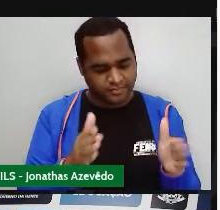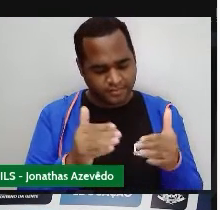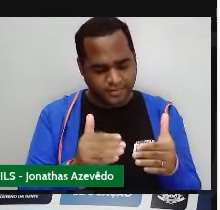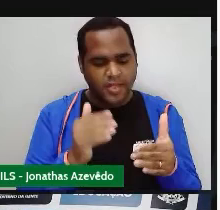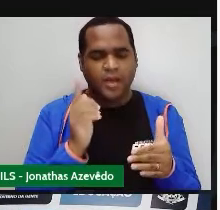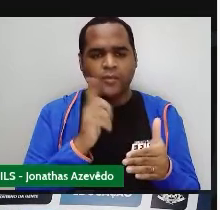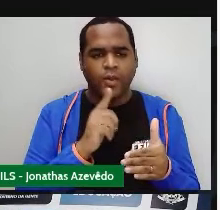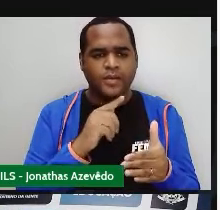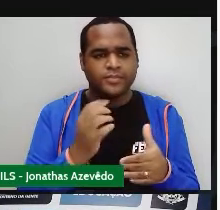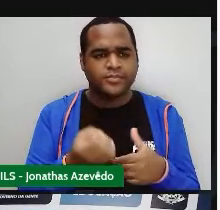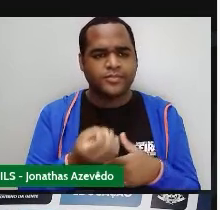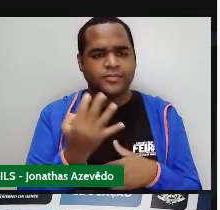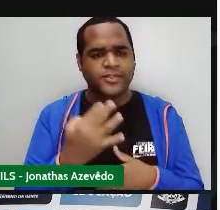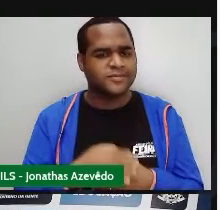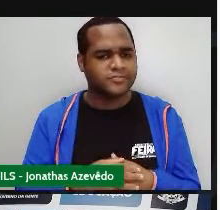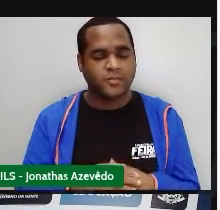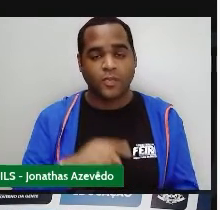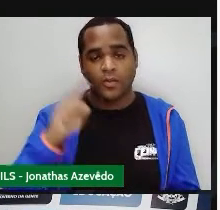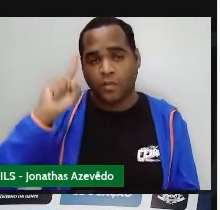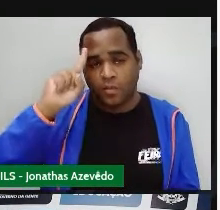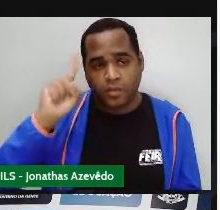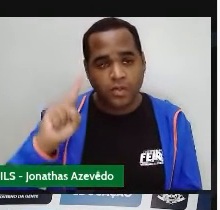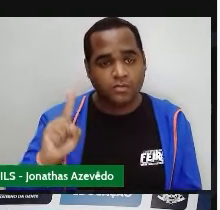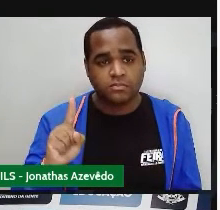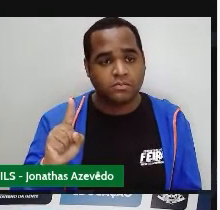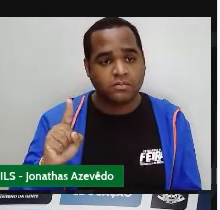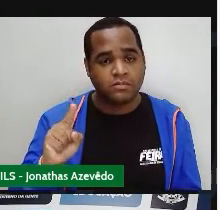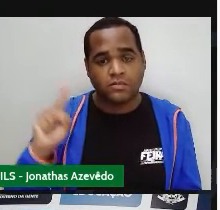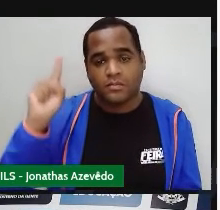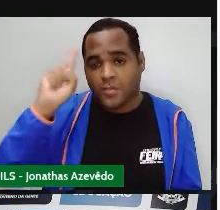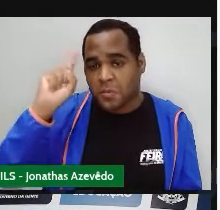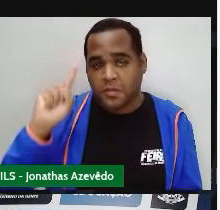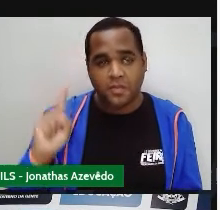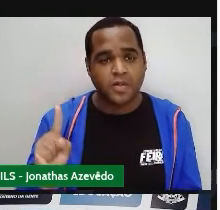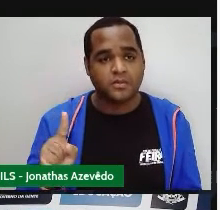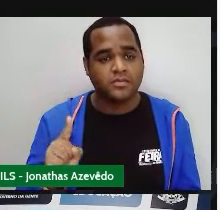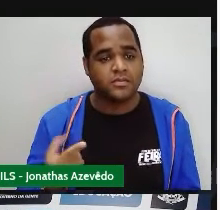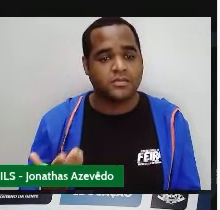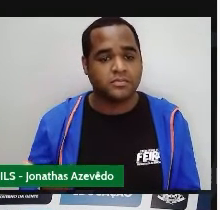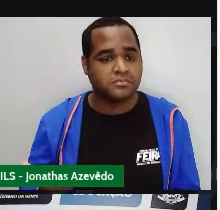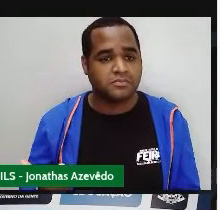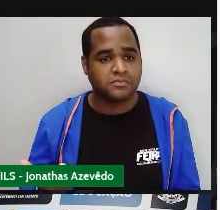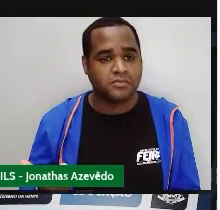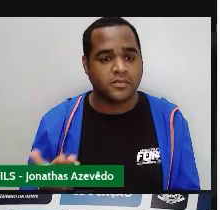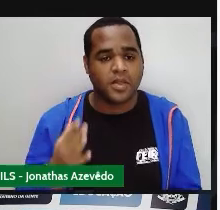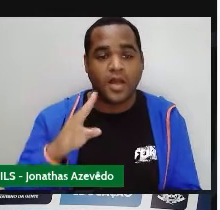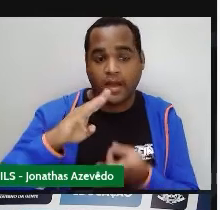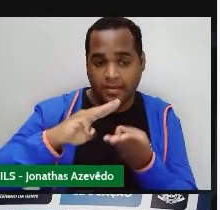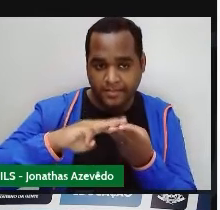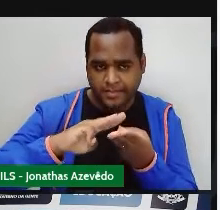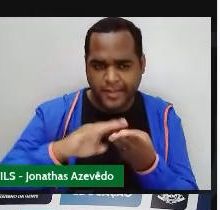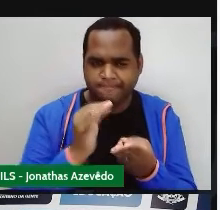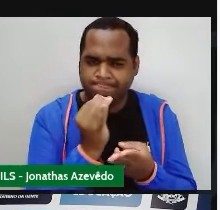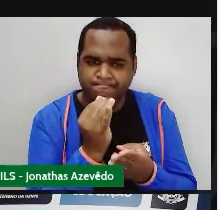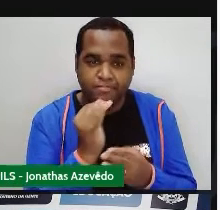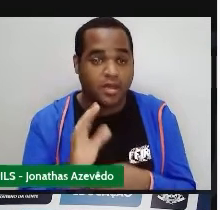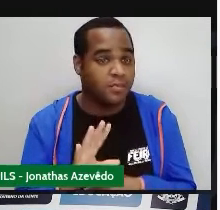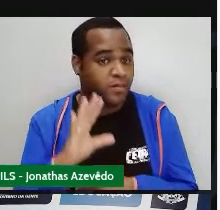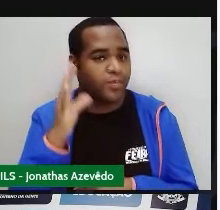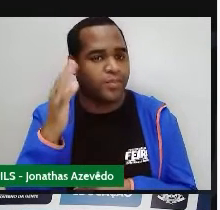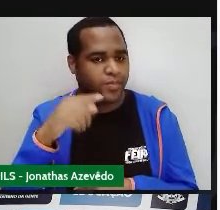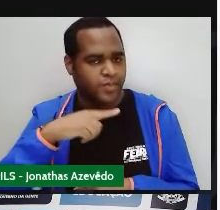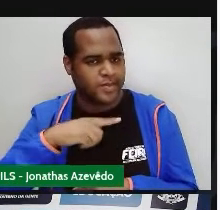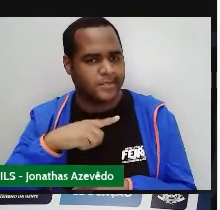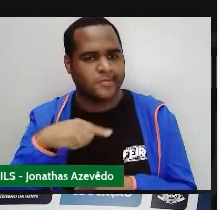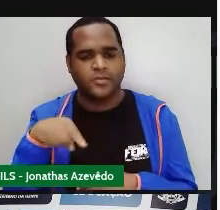vão ser feitos a gente não sabe não foi dito quantos cubos em matemática quando isso acontece